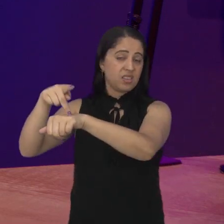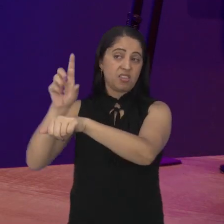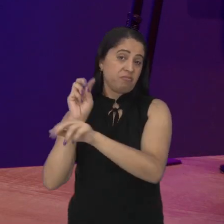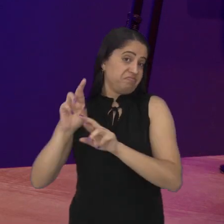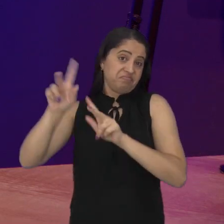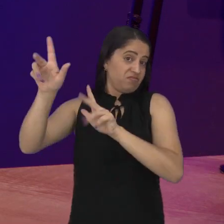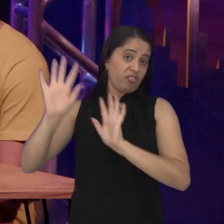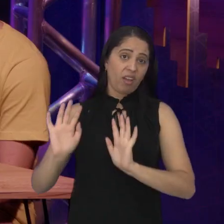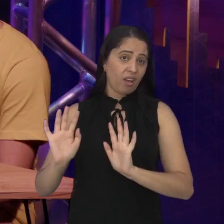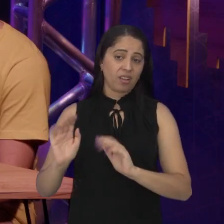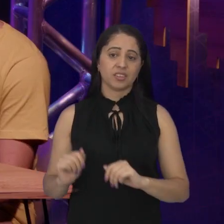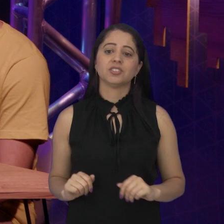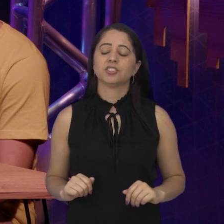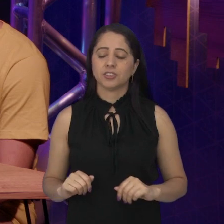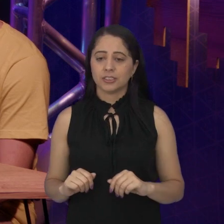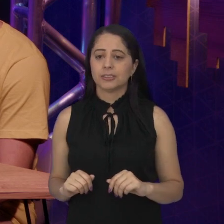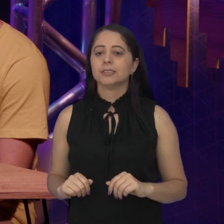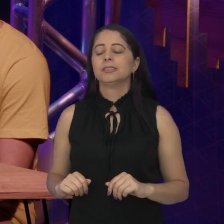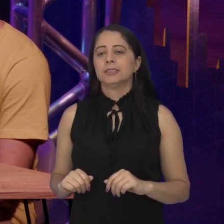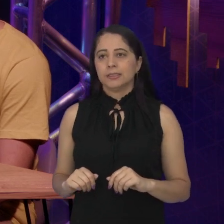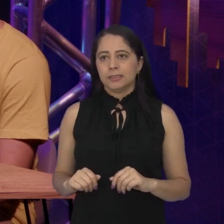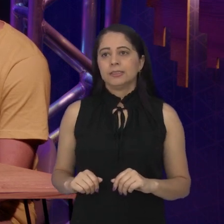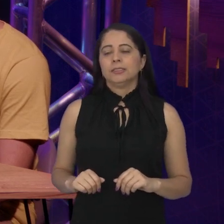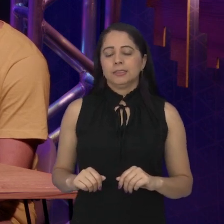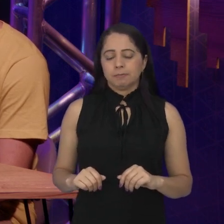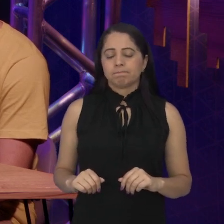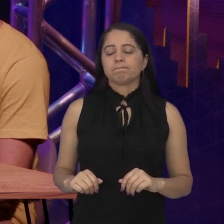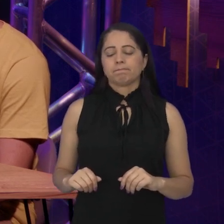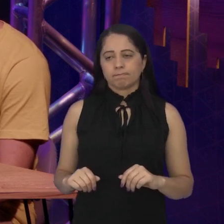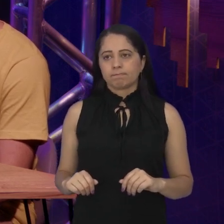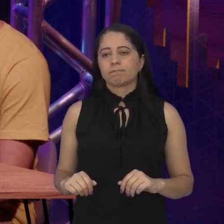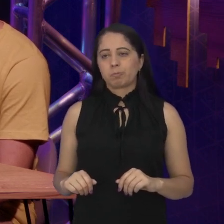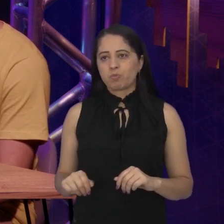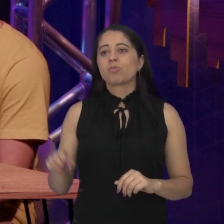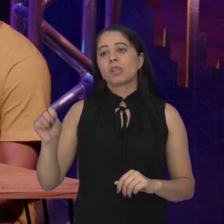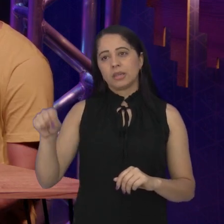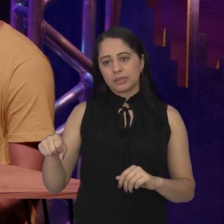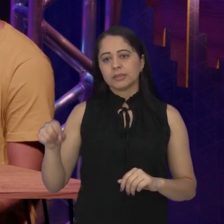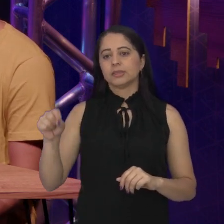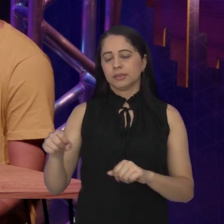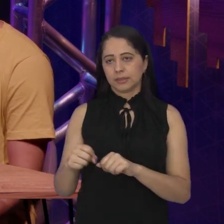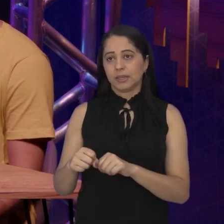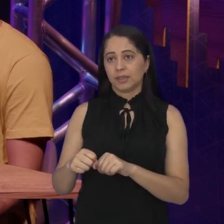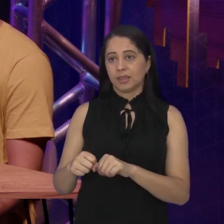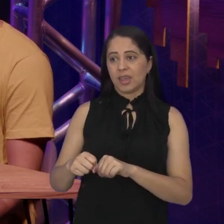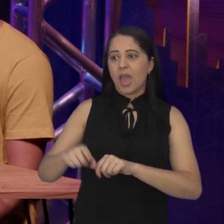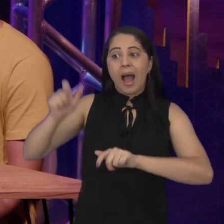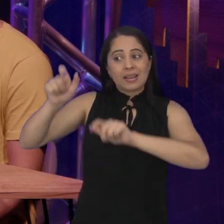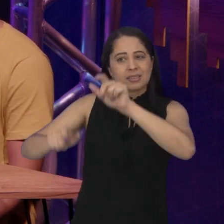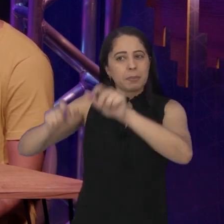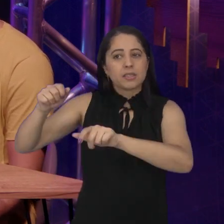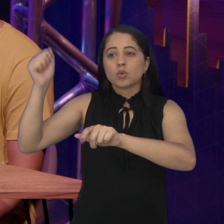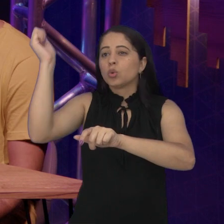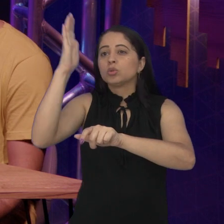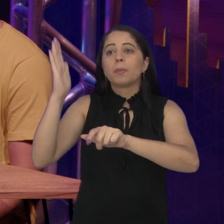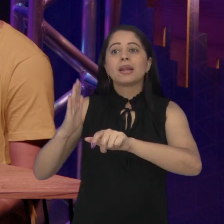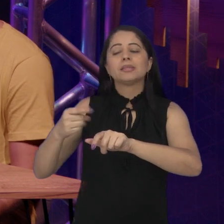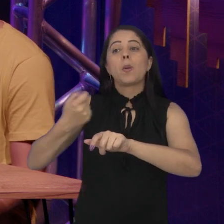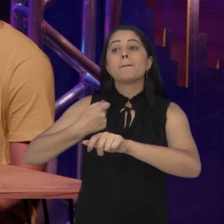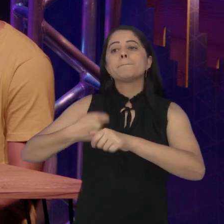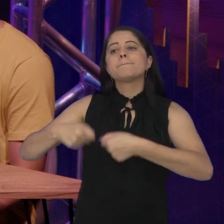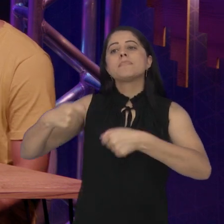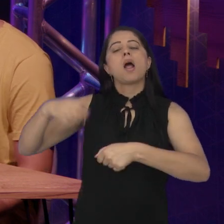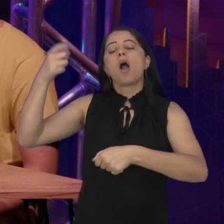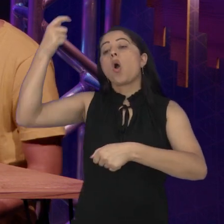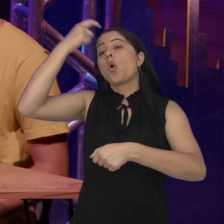explorado. E isso eu acho que chega até em termos de consciência do brasileiro como um povo,